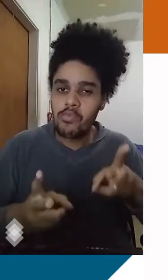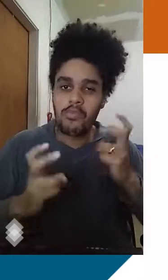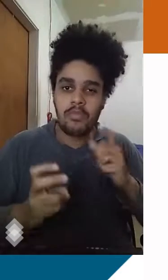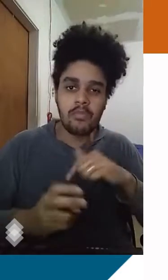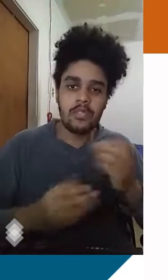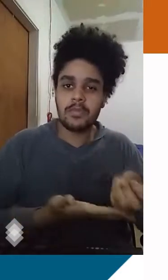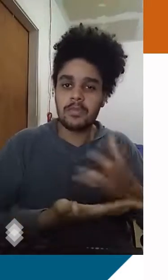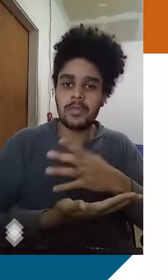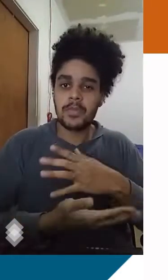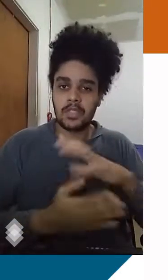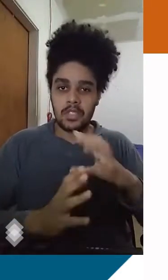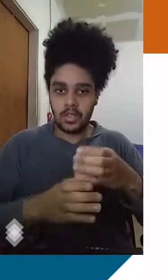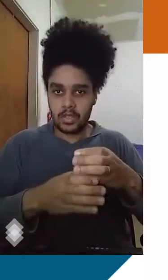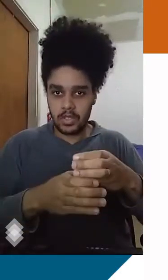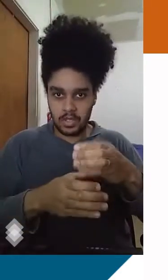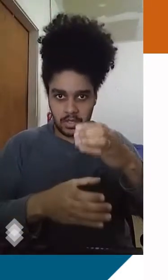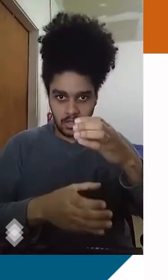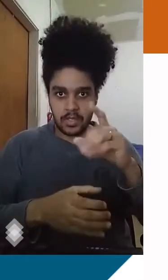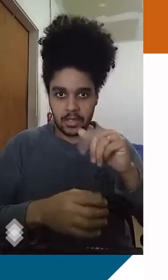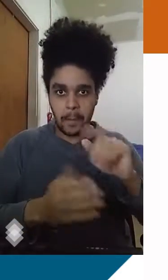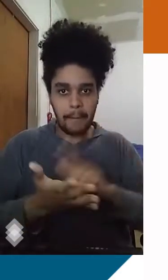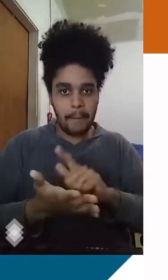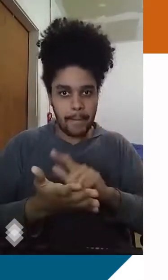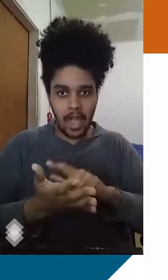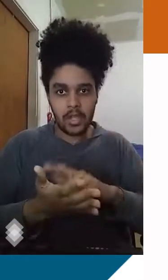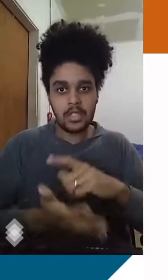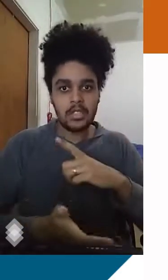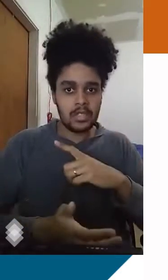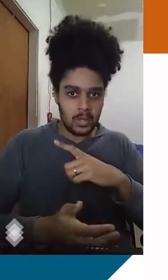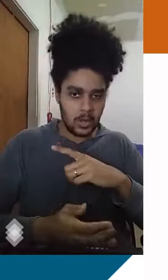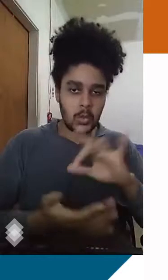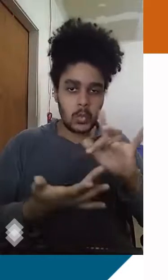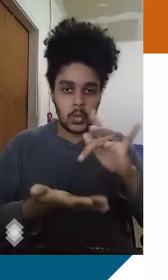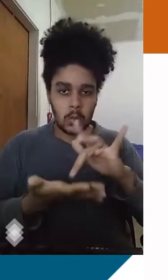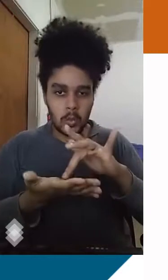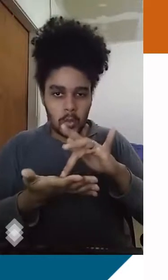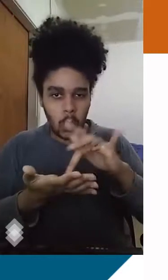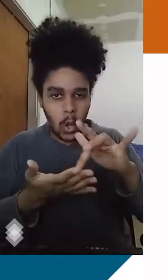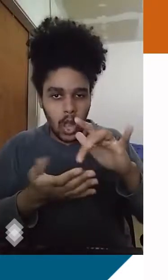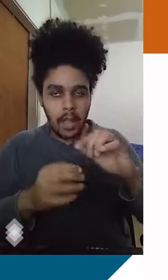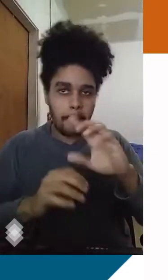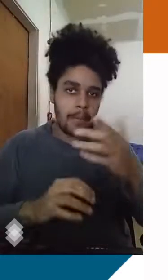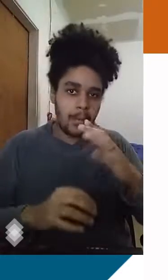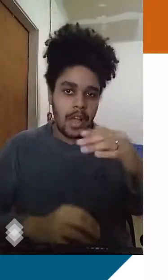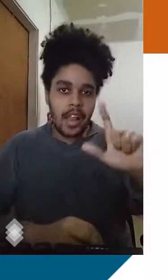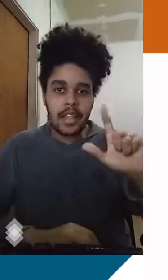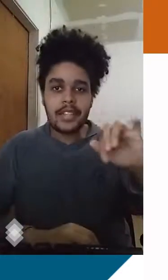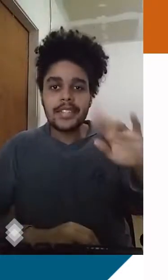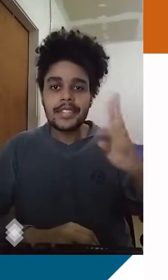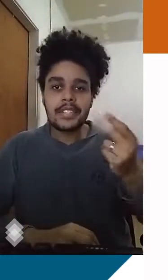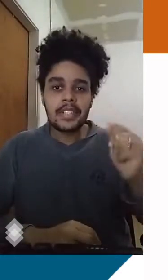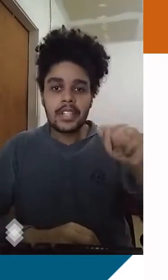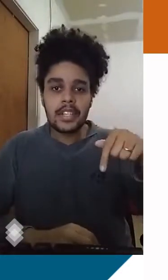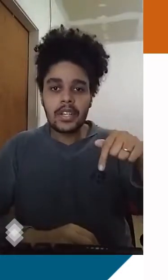consegue perceber que nessa projeção cilíndrica, essa folha de papel, ela toca o nosso globo aqui na linha do